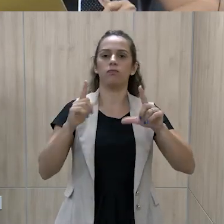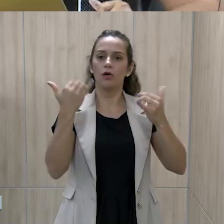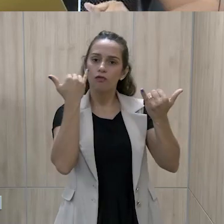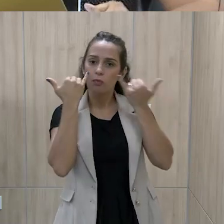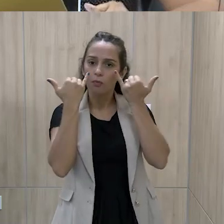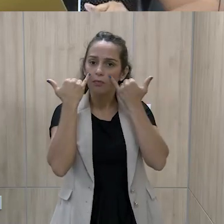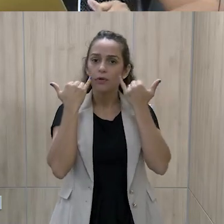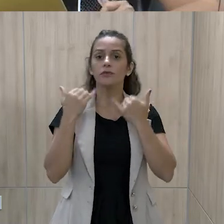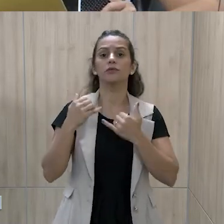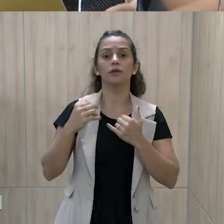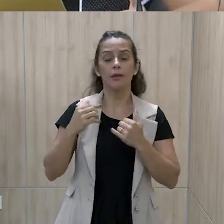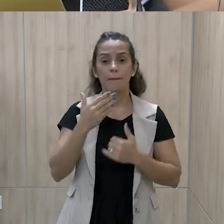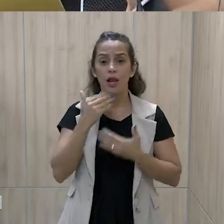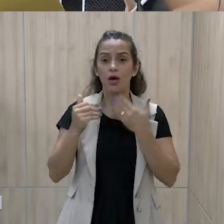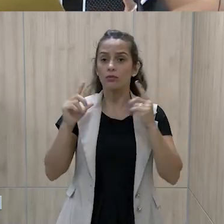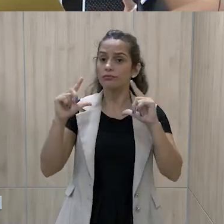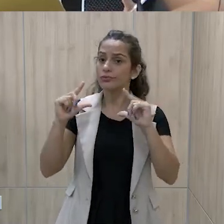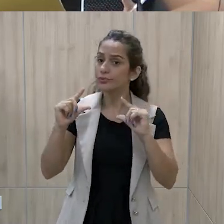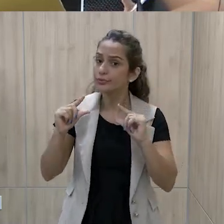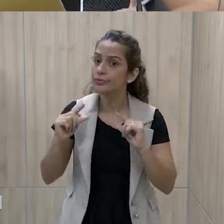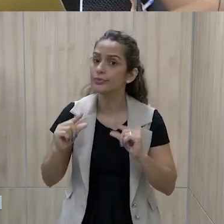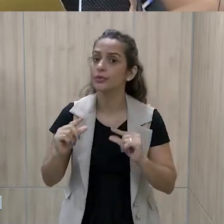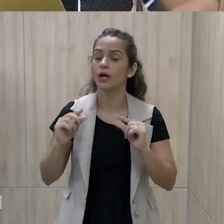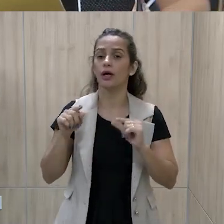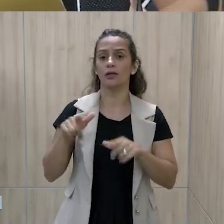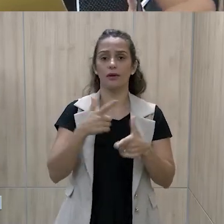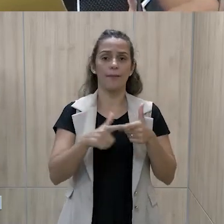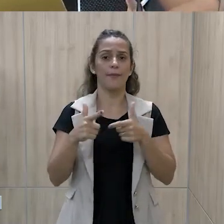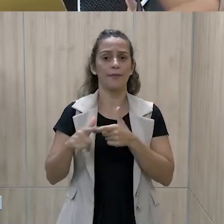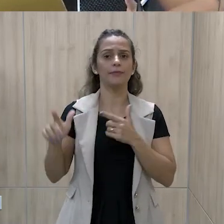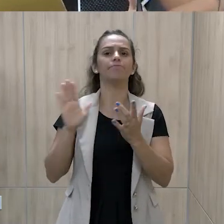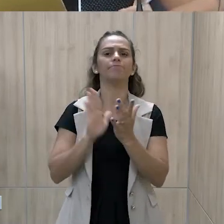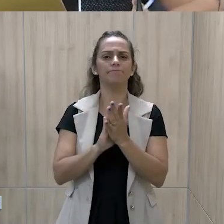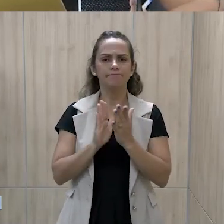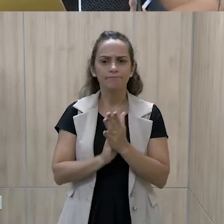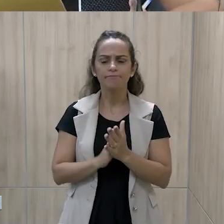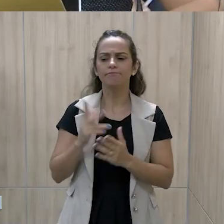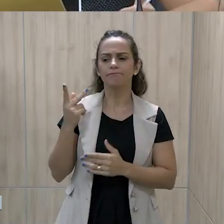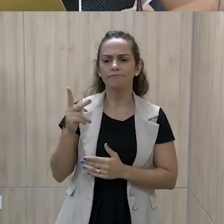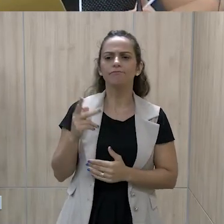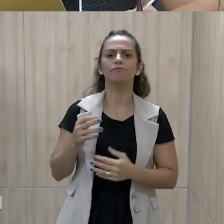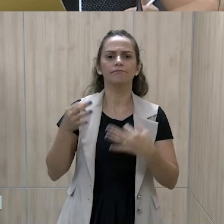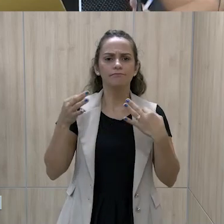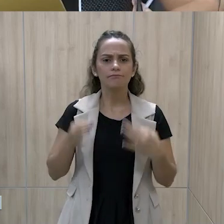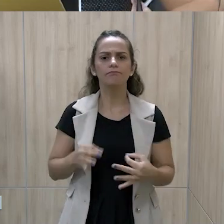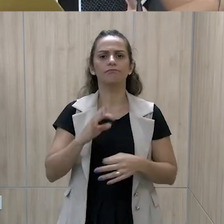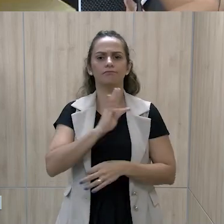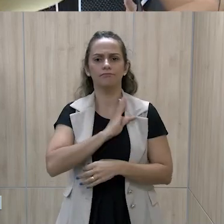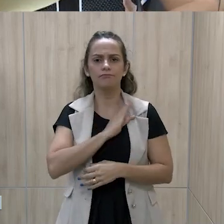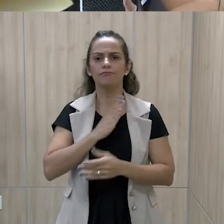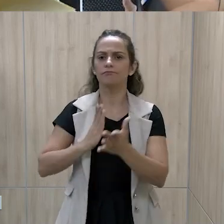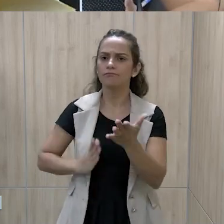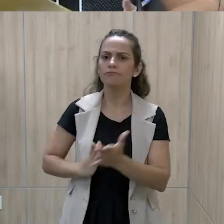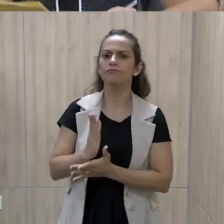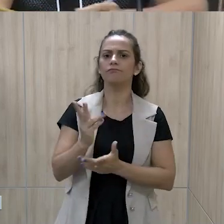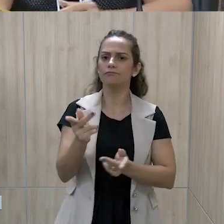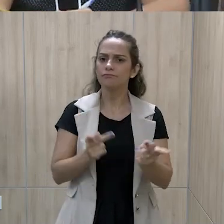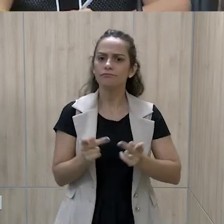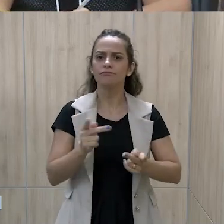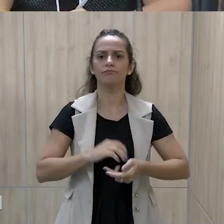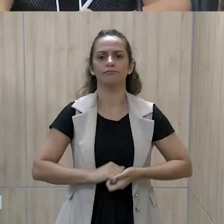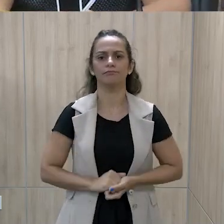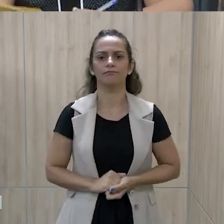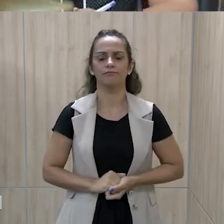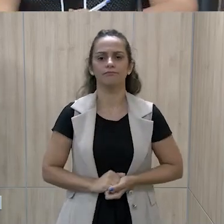placas informativas faz a gente diminuir essa situação Então parabéns a competência é concorrente Tecnicamente